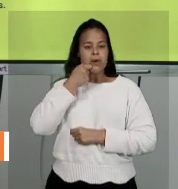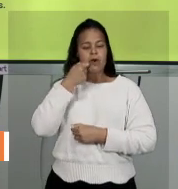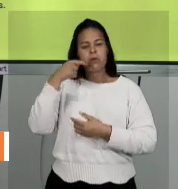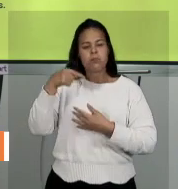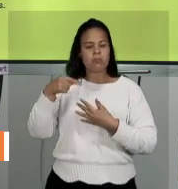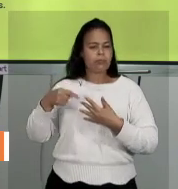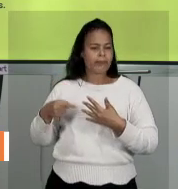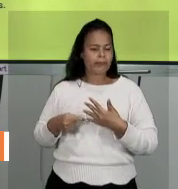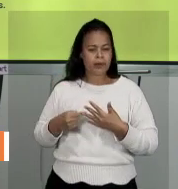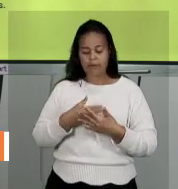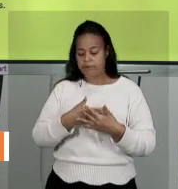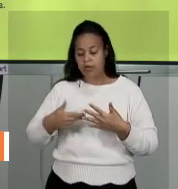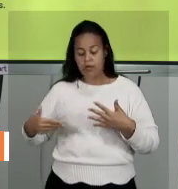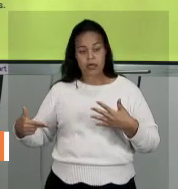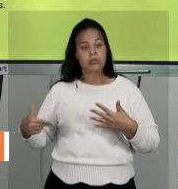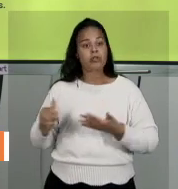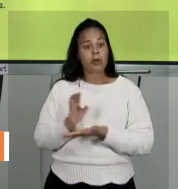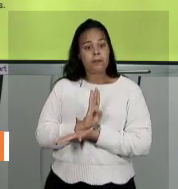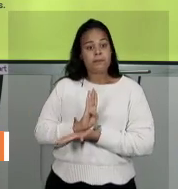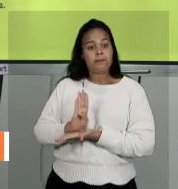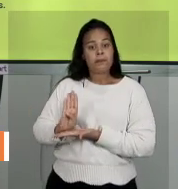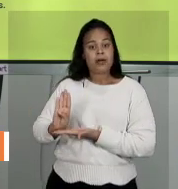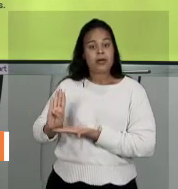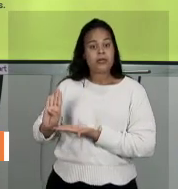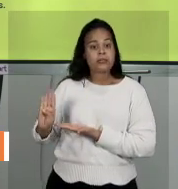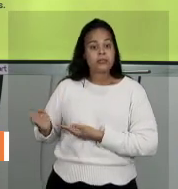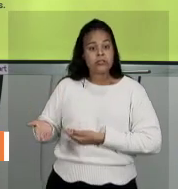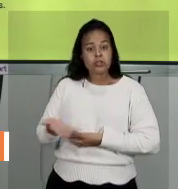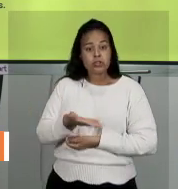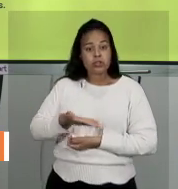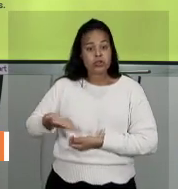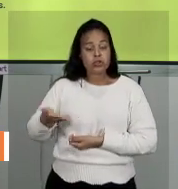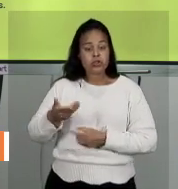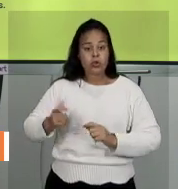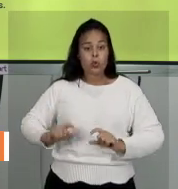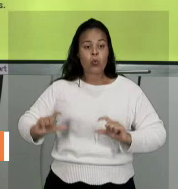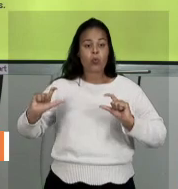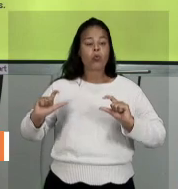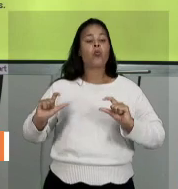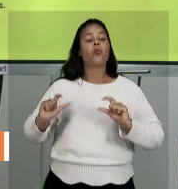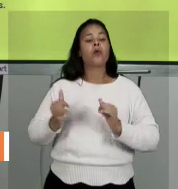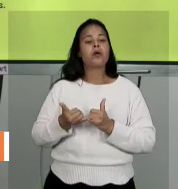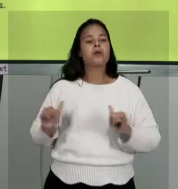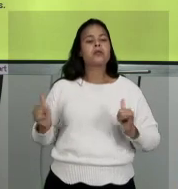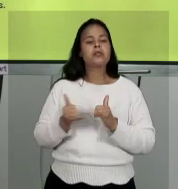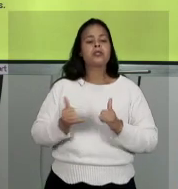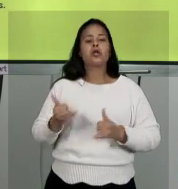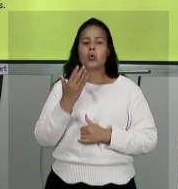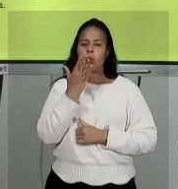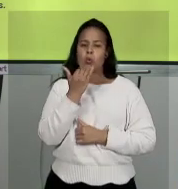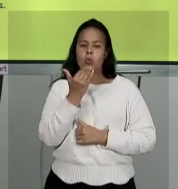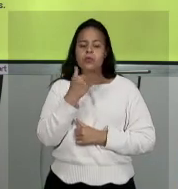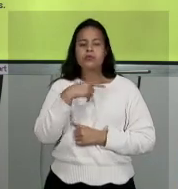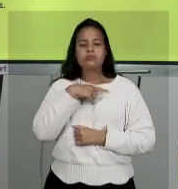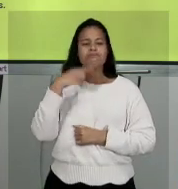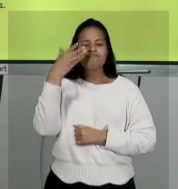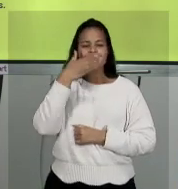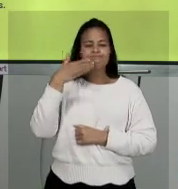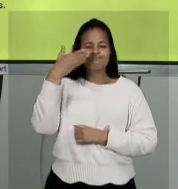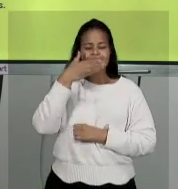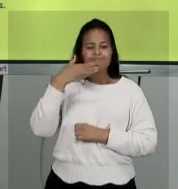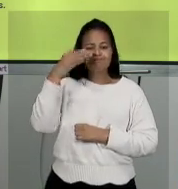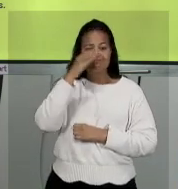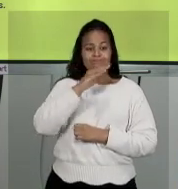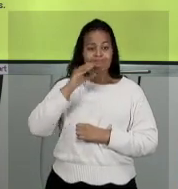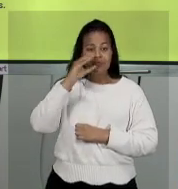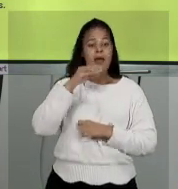tubérculos. Compõe a base da pirâmide alimentar, são os nutrientes energéticos, nele encontram-se os alimentos fontes de carboidratos. A gente